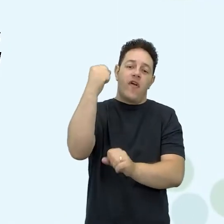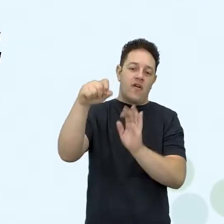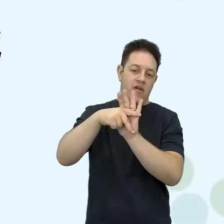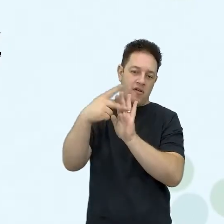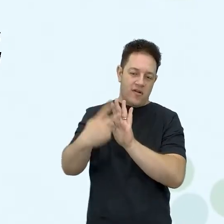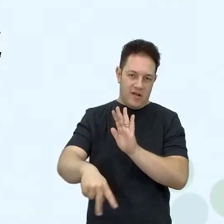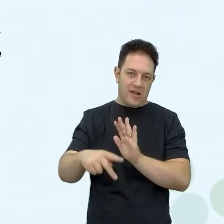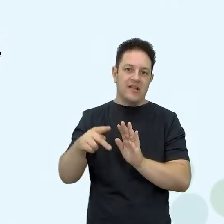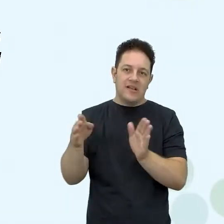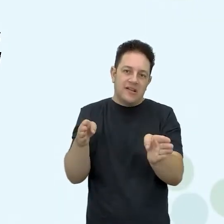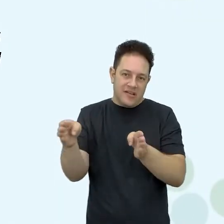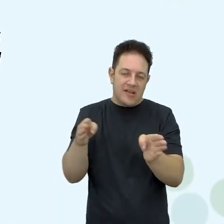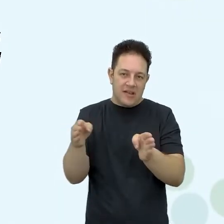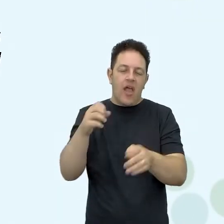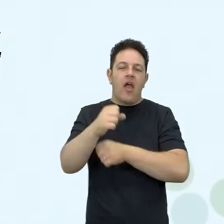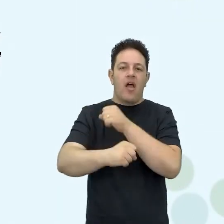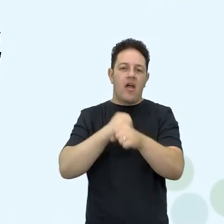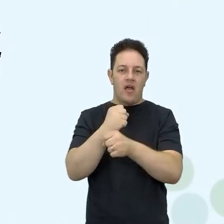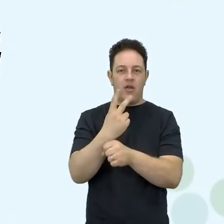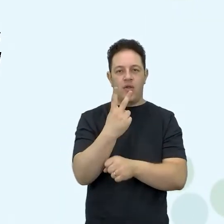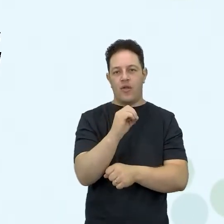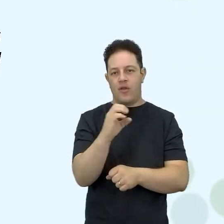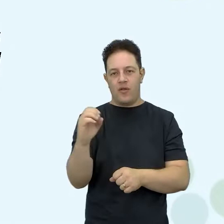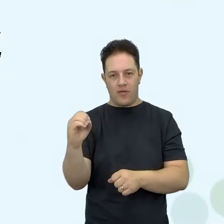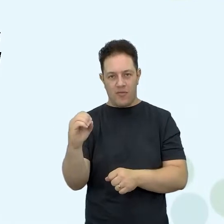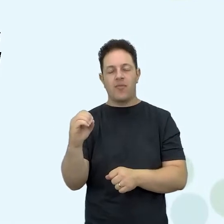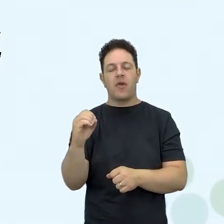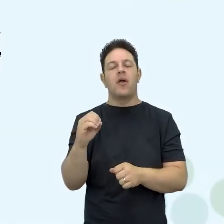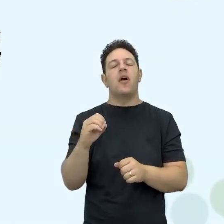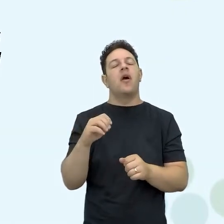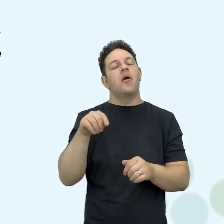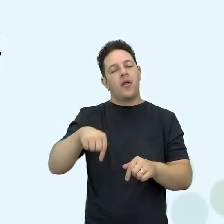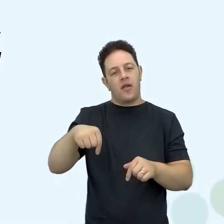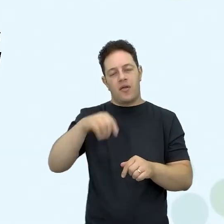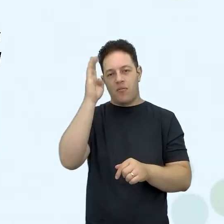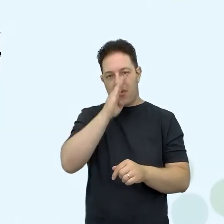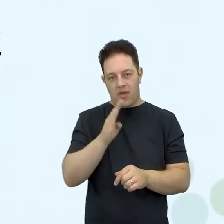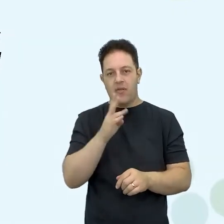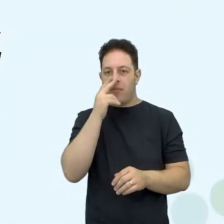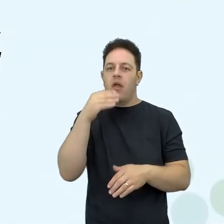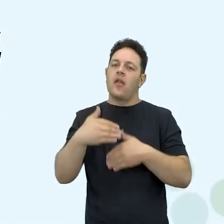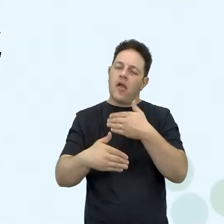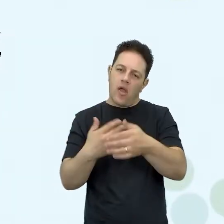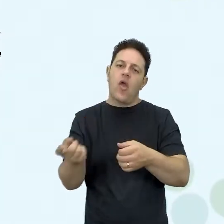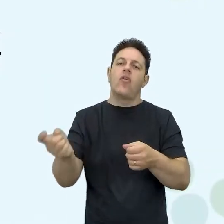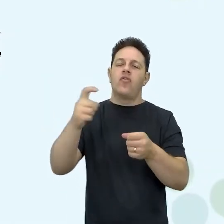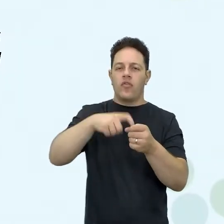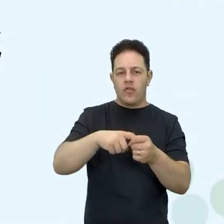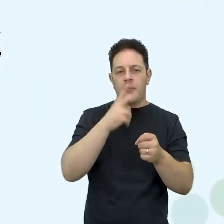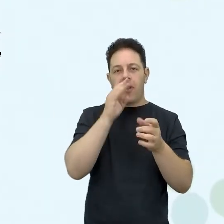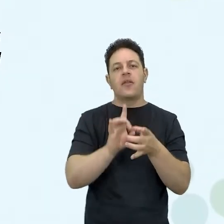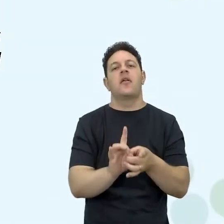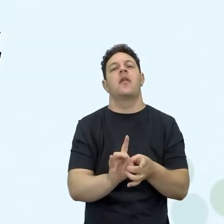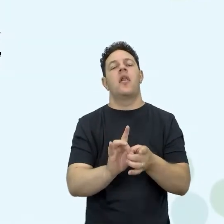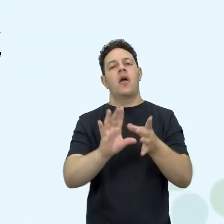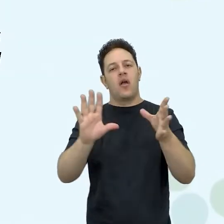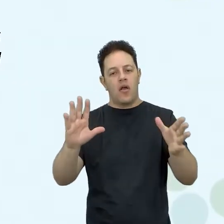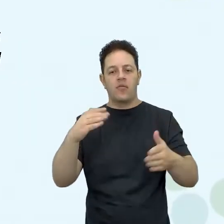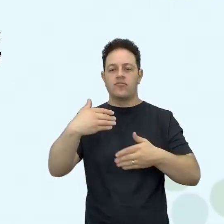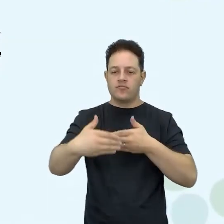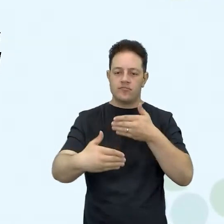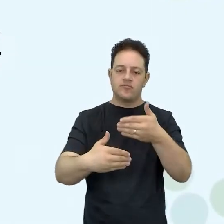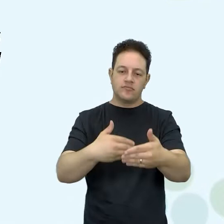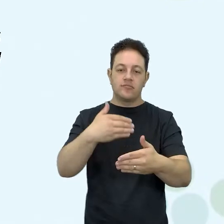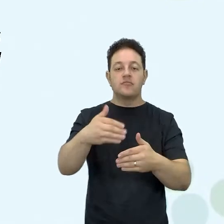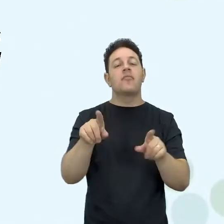desse período, né, do período já mais contemporâneo, em que o Brasil voltou a ser um país democrático e passou a lidar